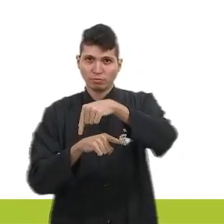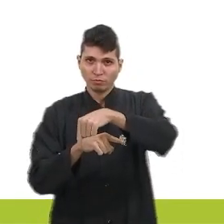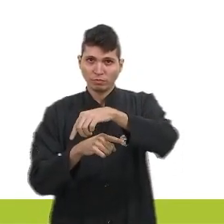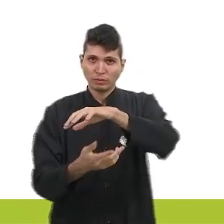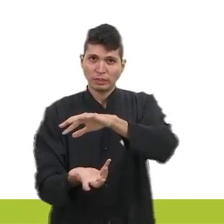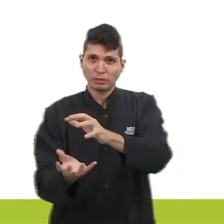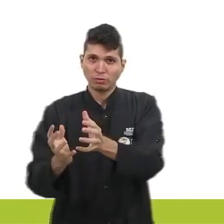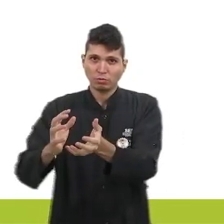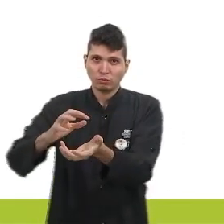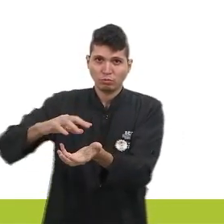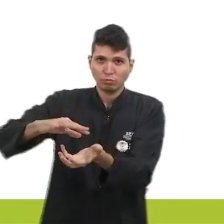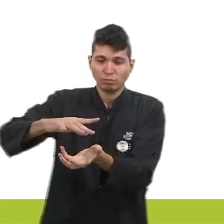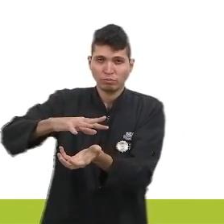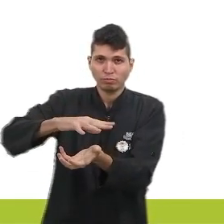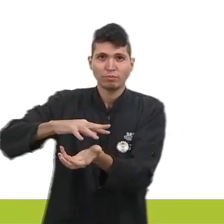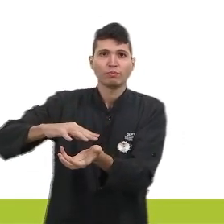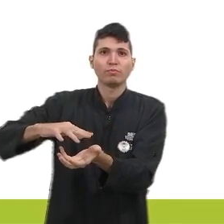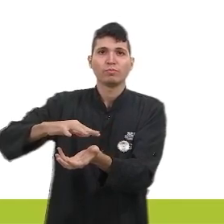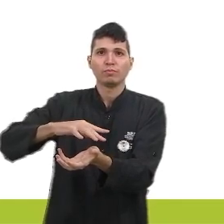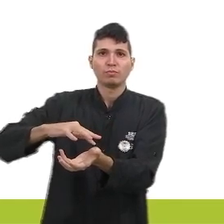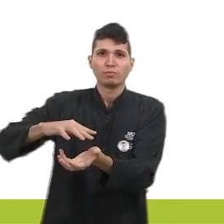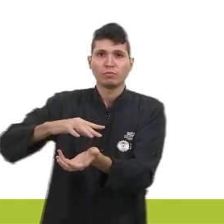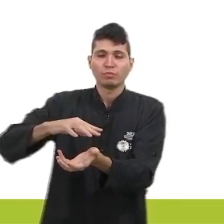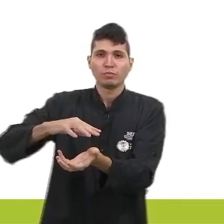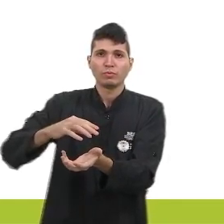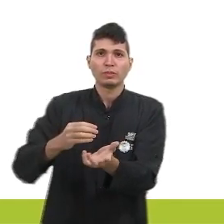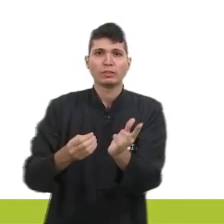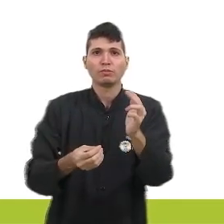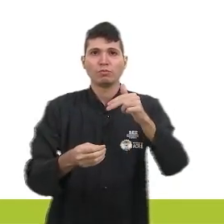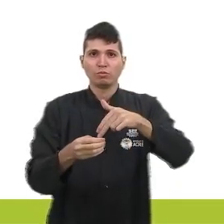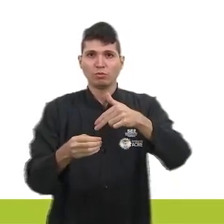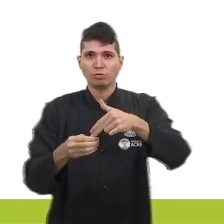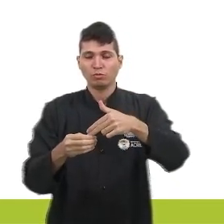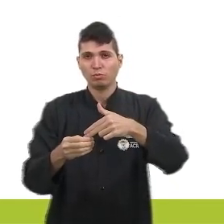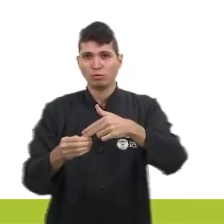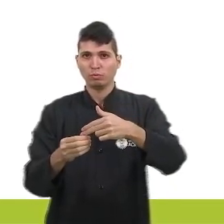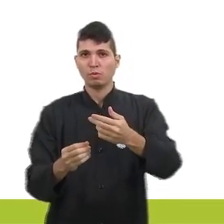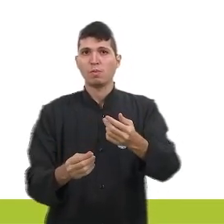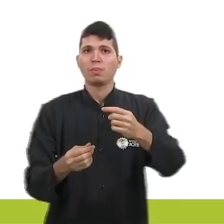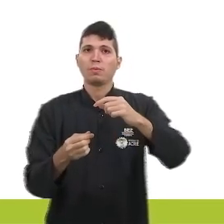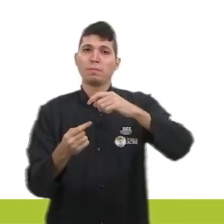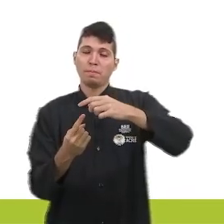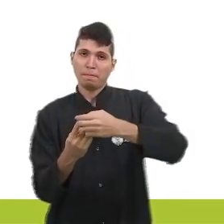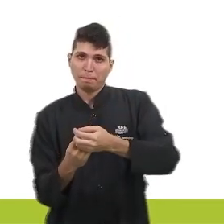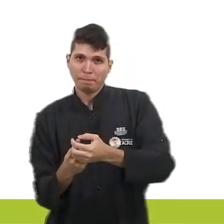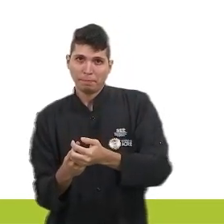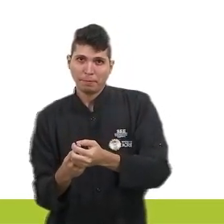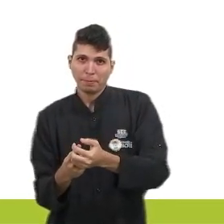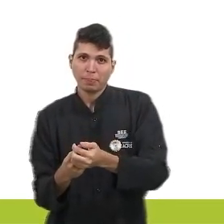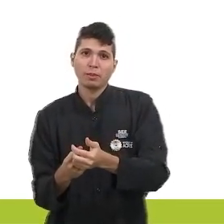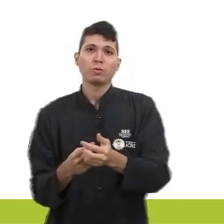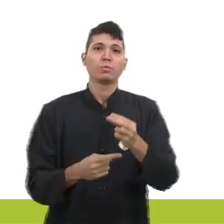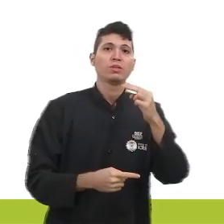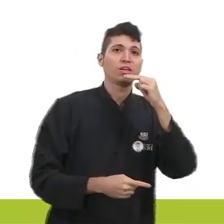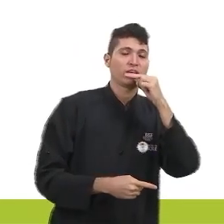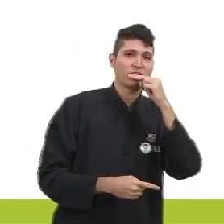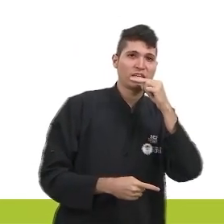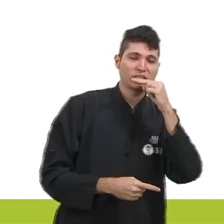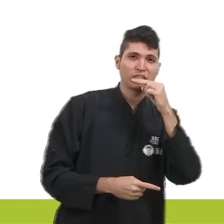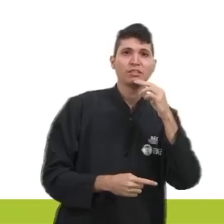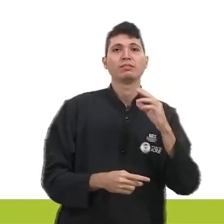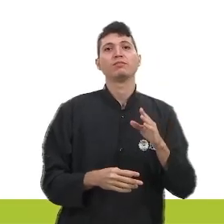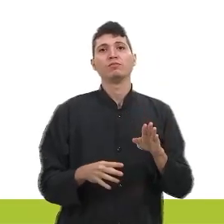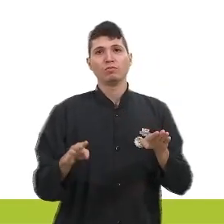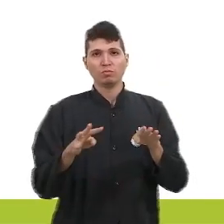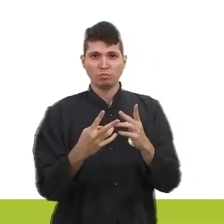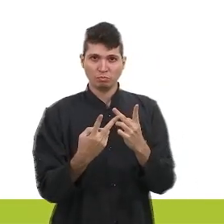Então, como o etanol do milho também gera biomassa, o etanol da cana, ele também vai gerar essa biomassa.